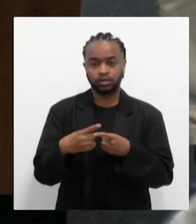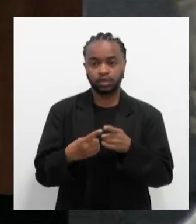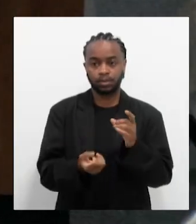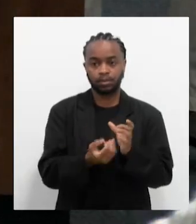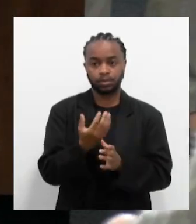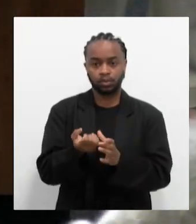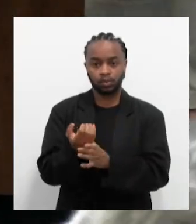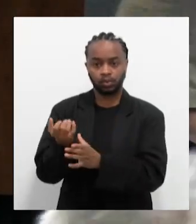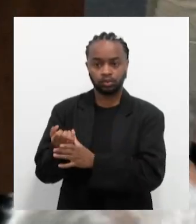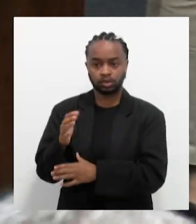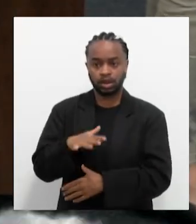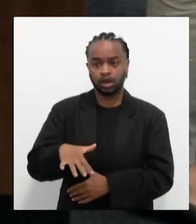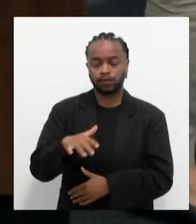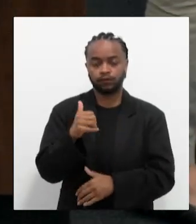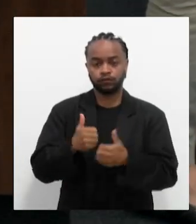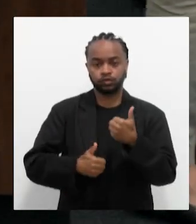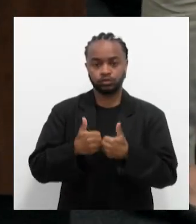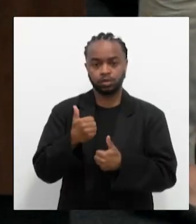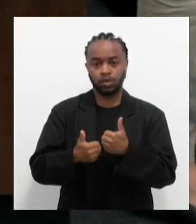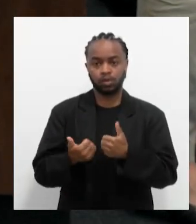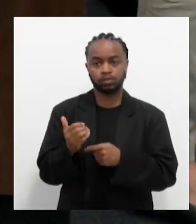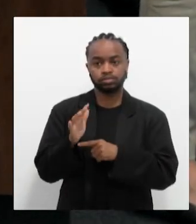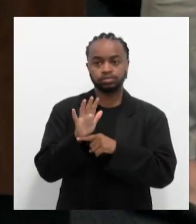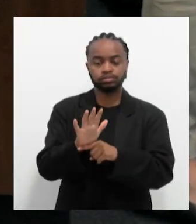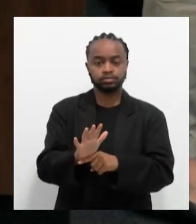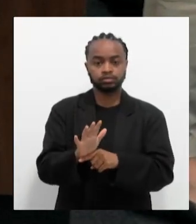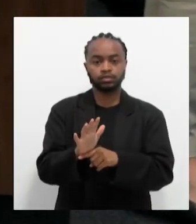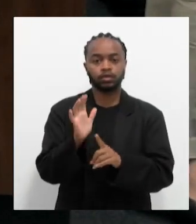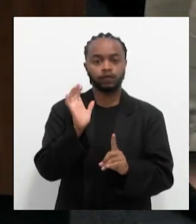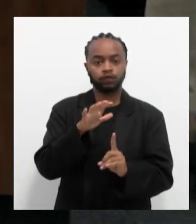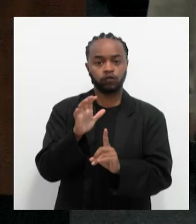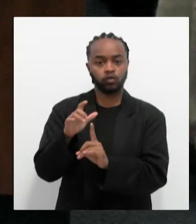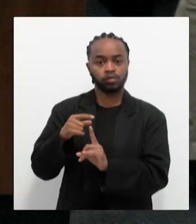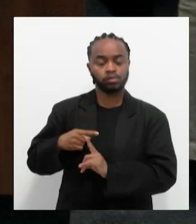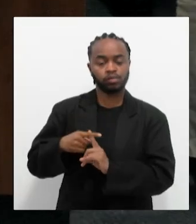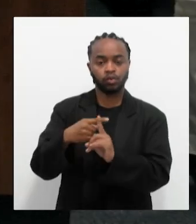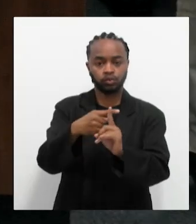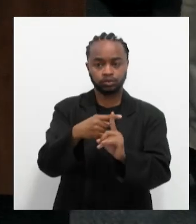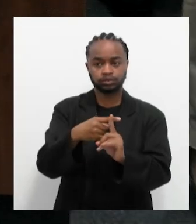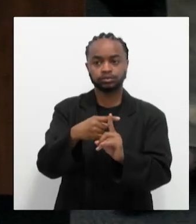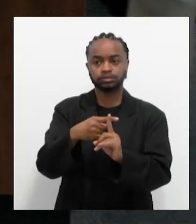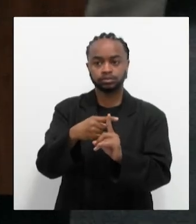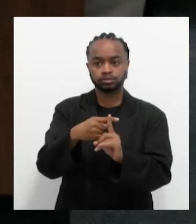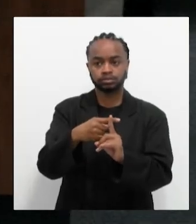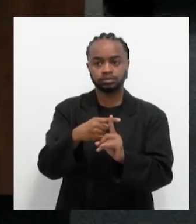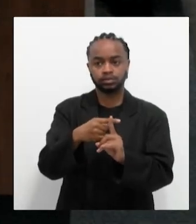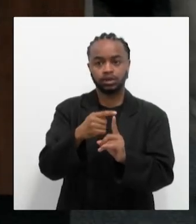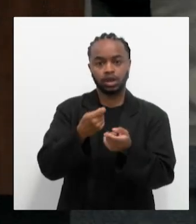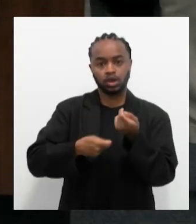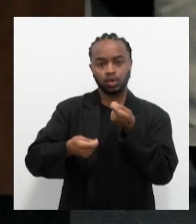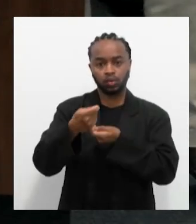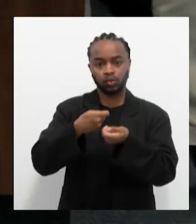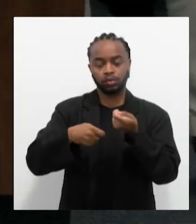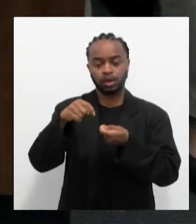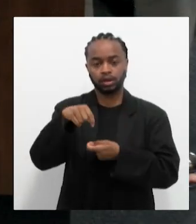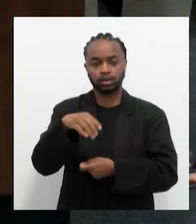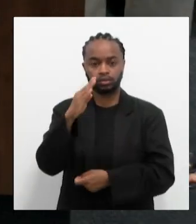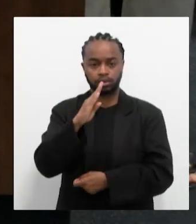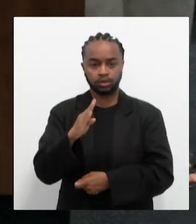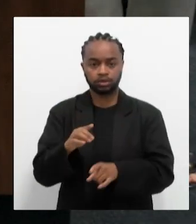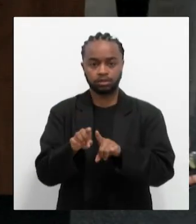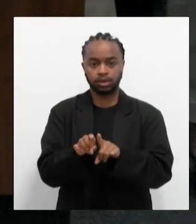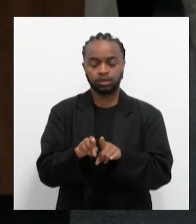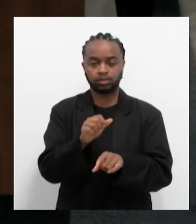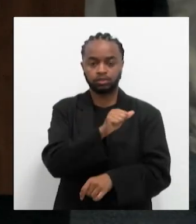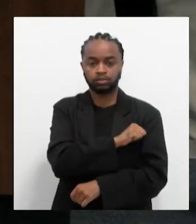do futebol contribui e impacta positivamente para a economia do nosso país e do Estado do Rio